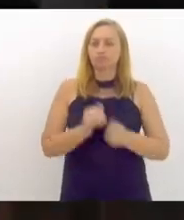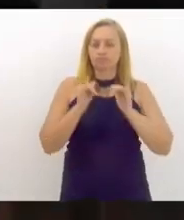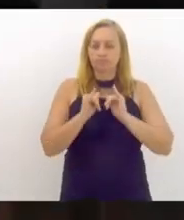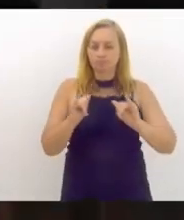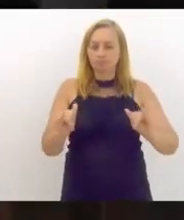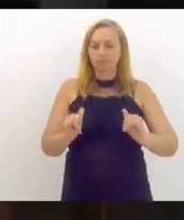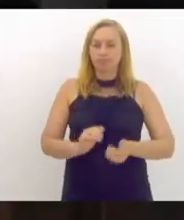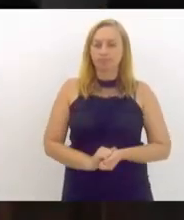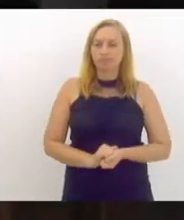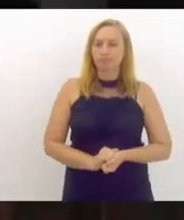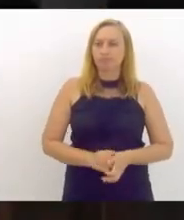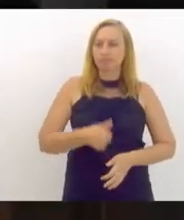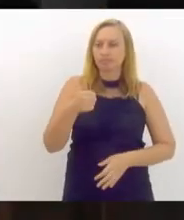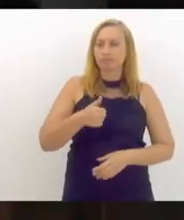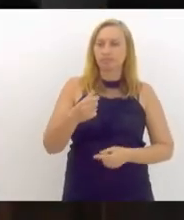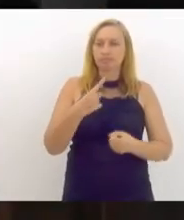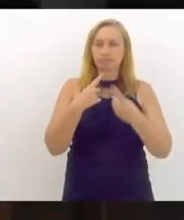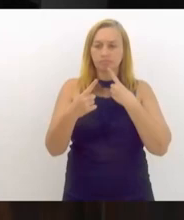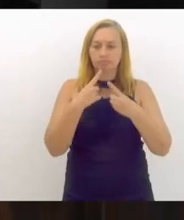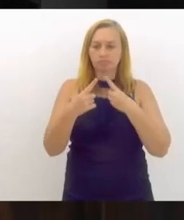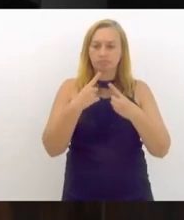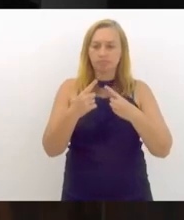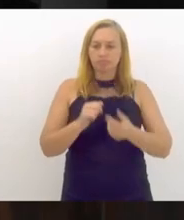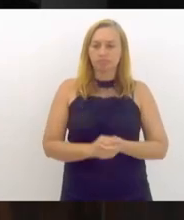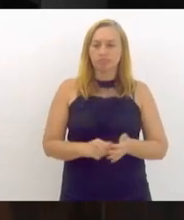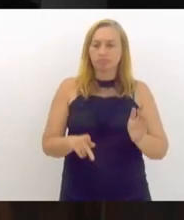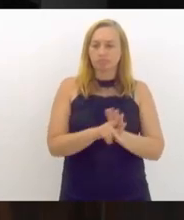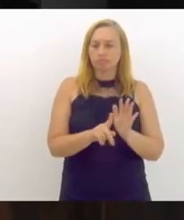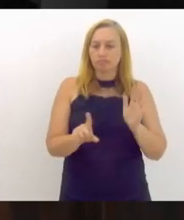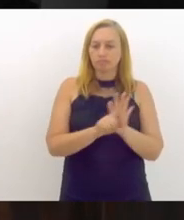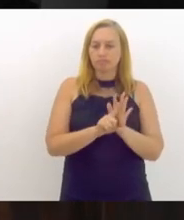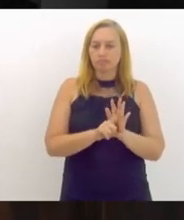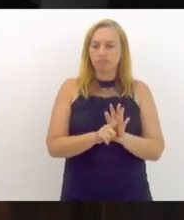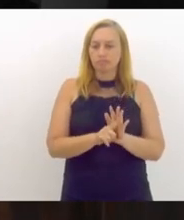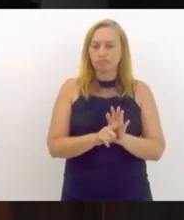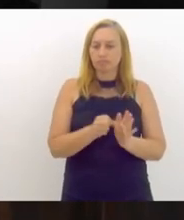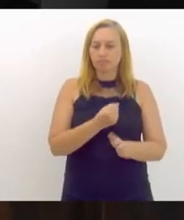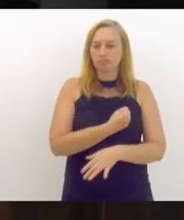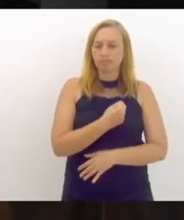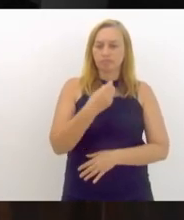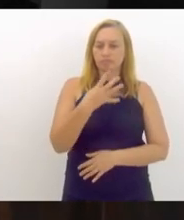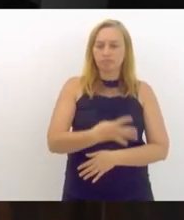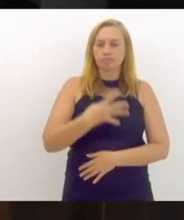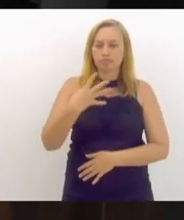Anuncio. Em primeira discussão, projeto de lei número